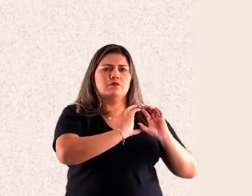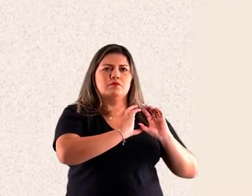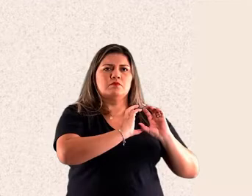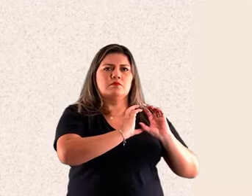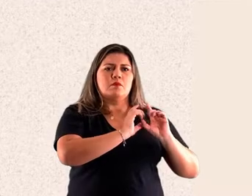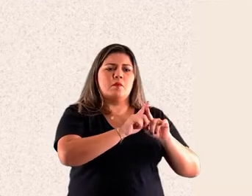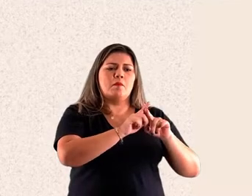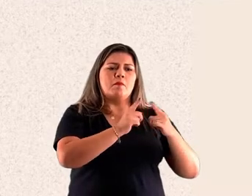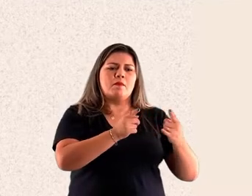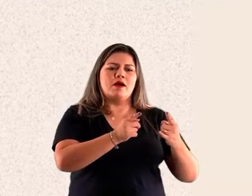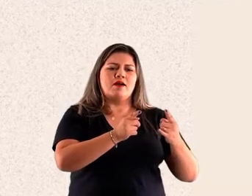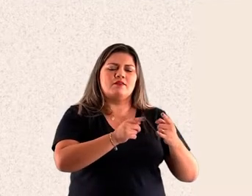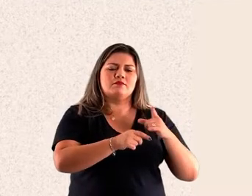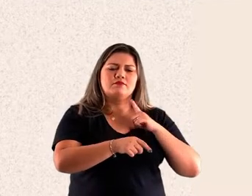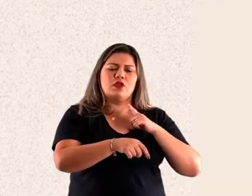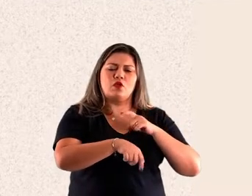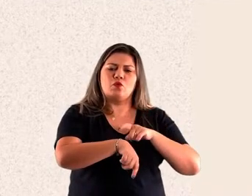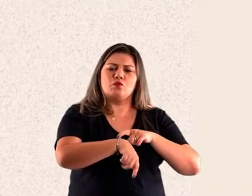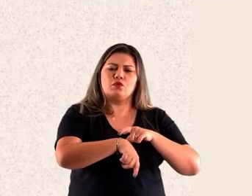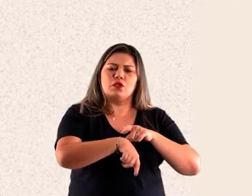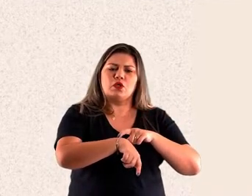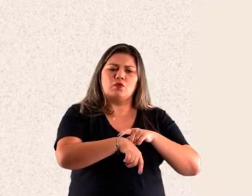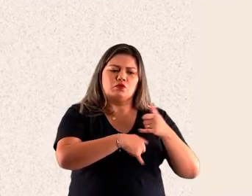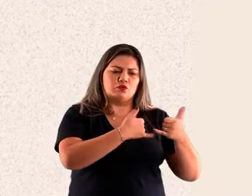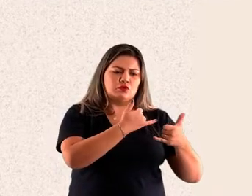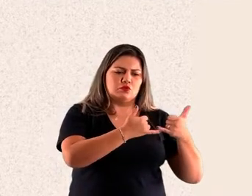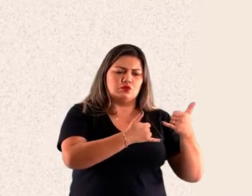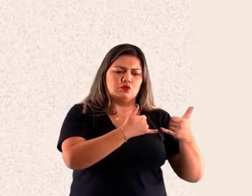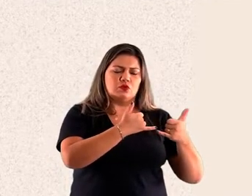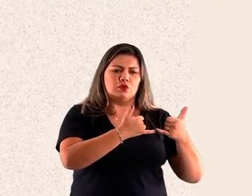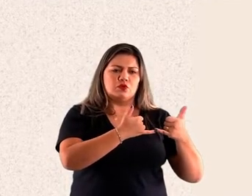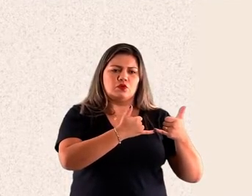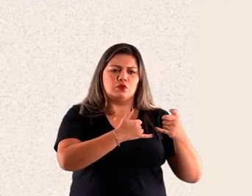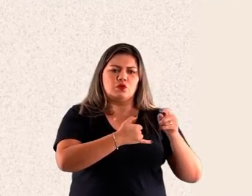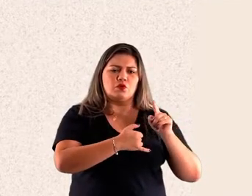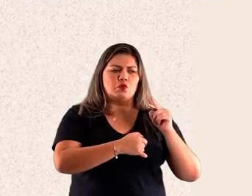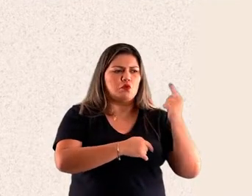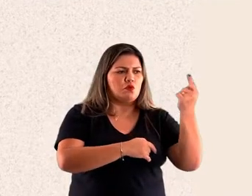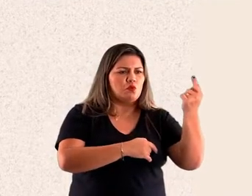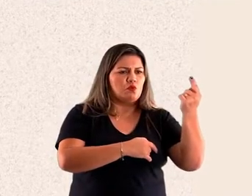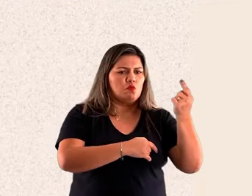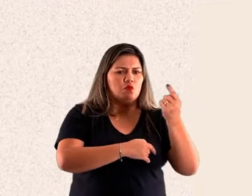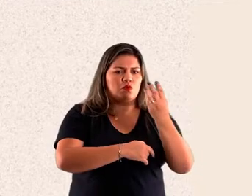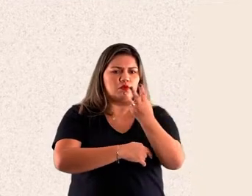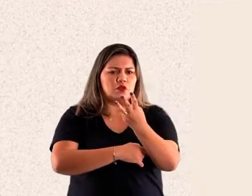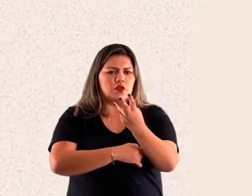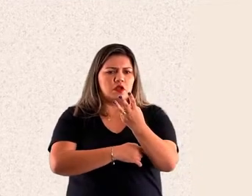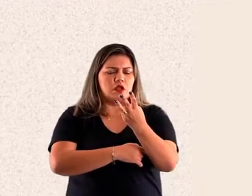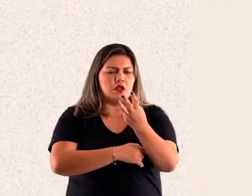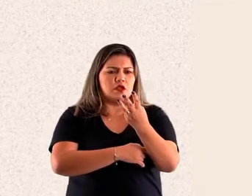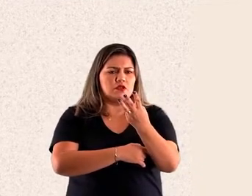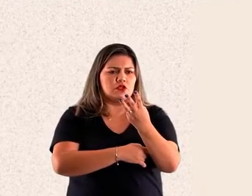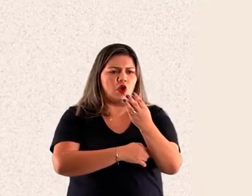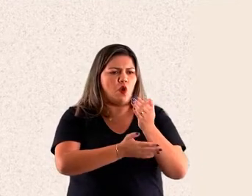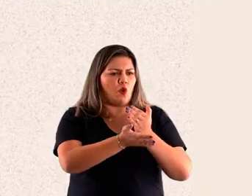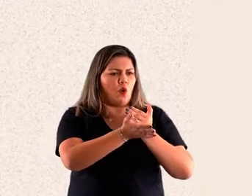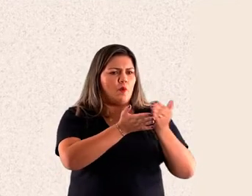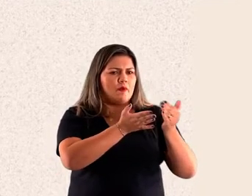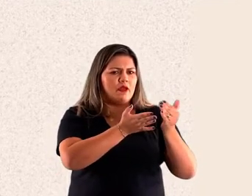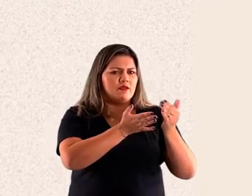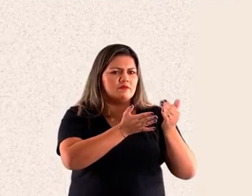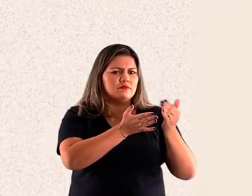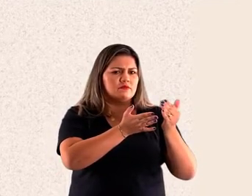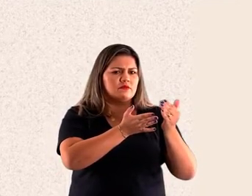mais um determinado momento do jogo o jogador um jogador três começam a jogar